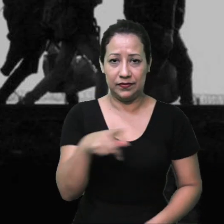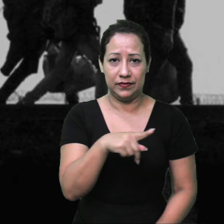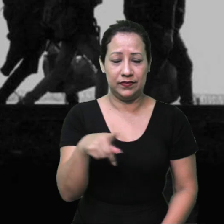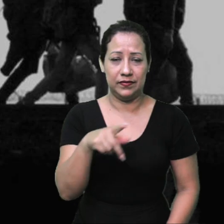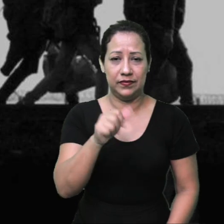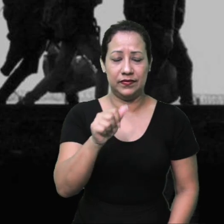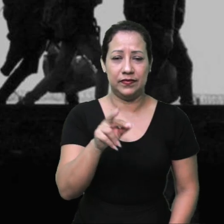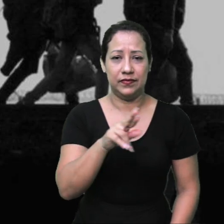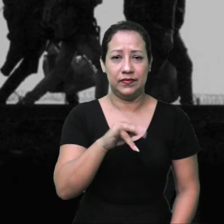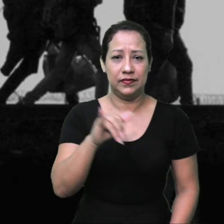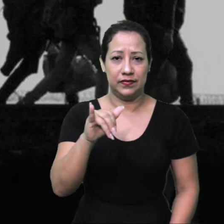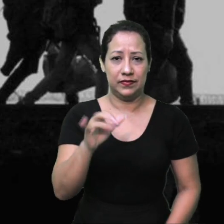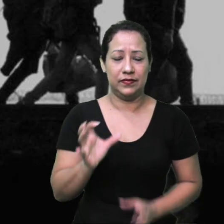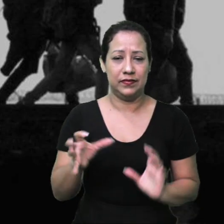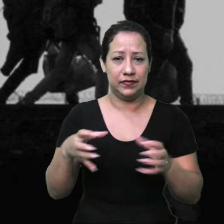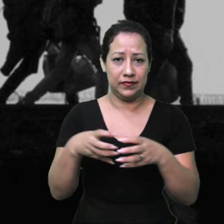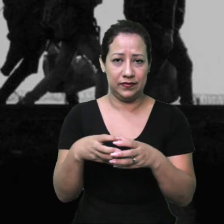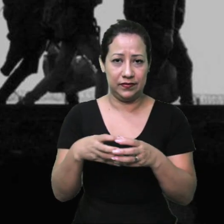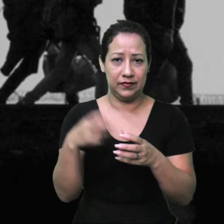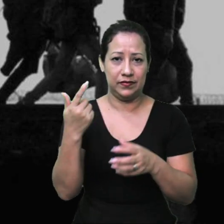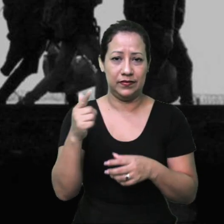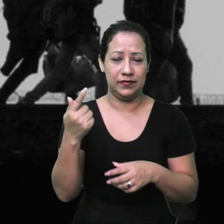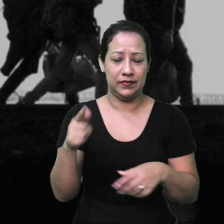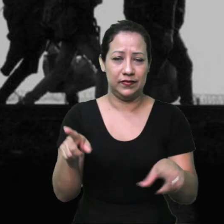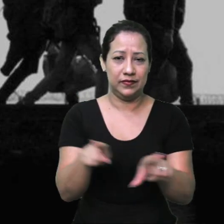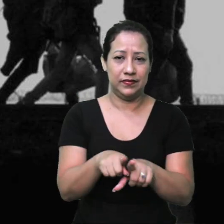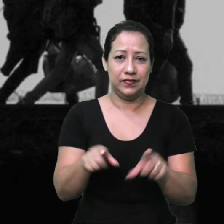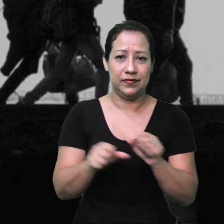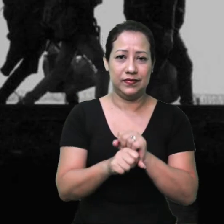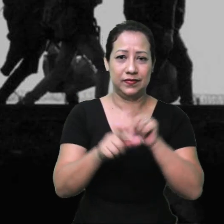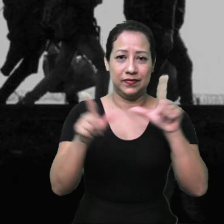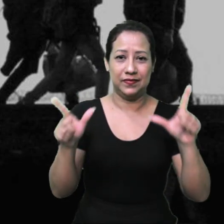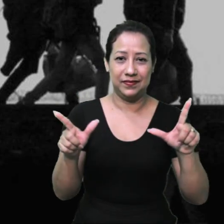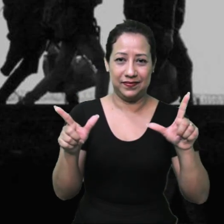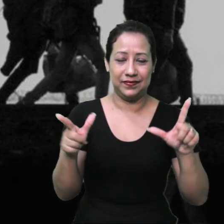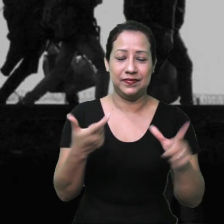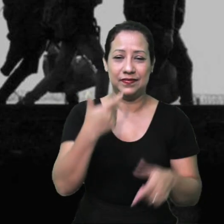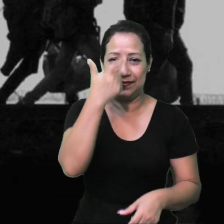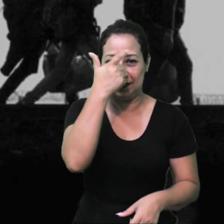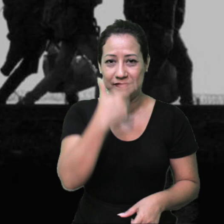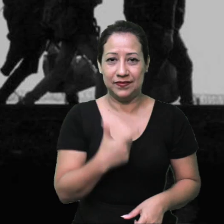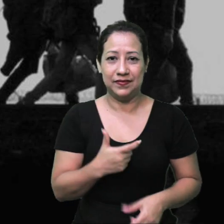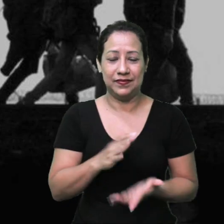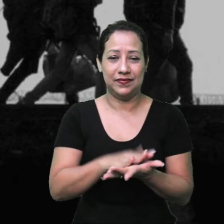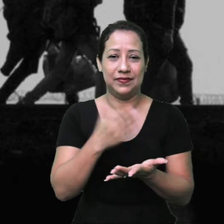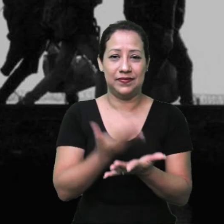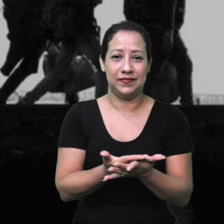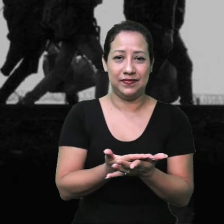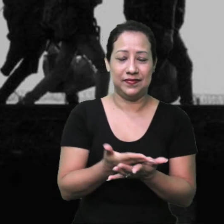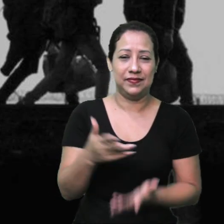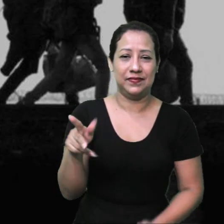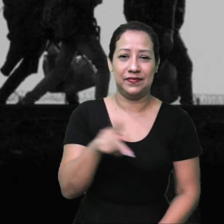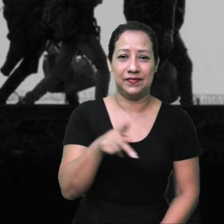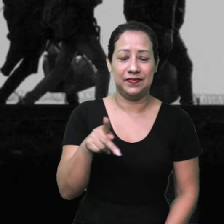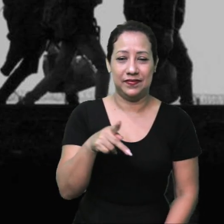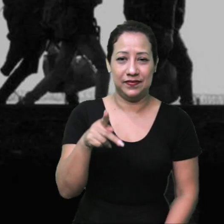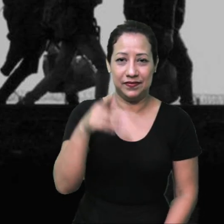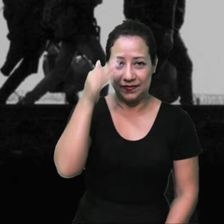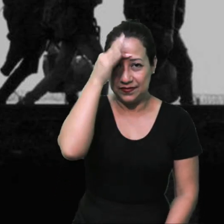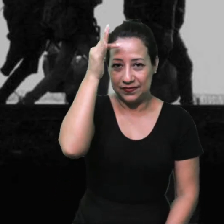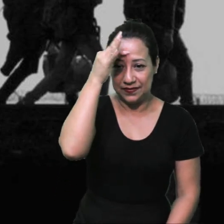professor Jorge, o professor Rogério, claro, essa principal pessoa em nossa intérprete, a professora Cléfer.